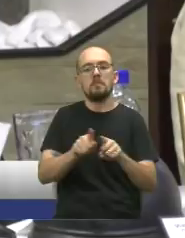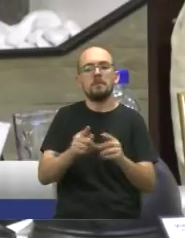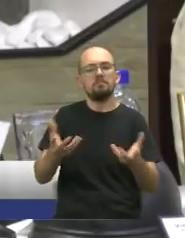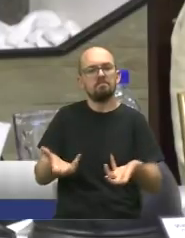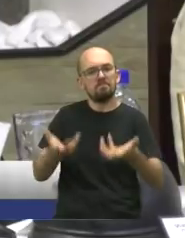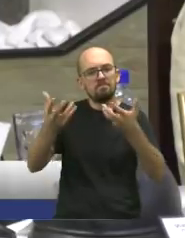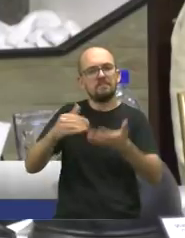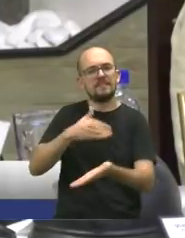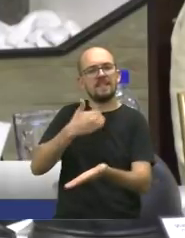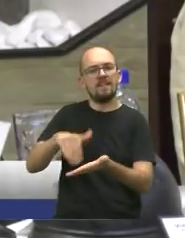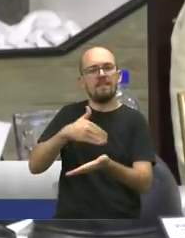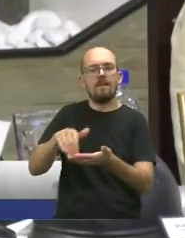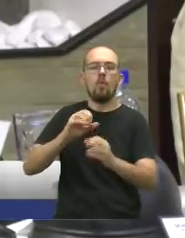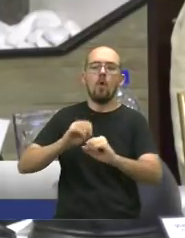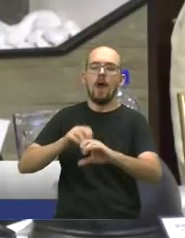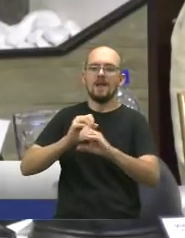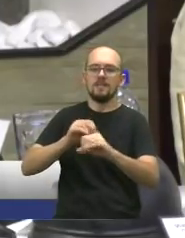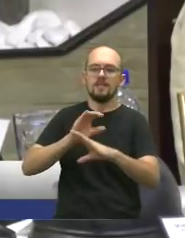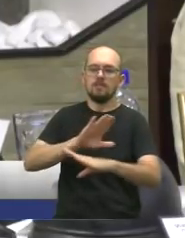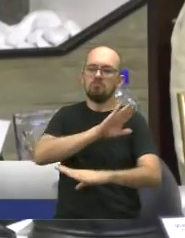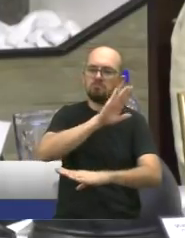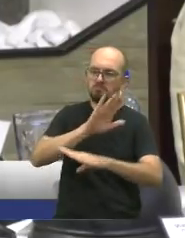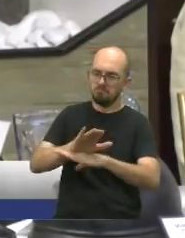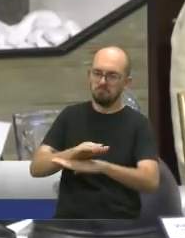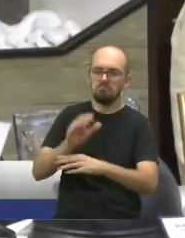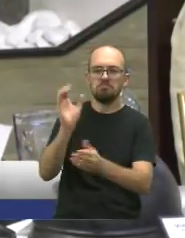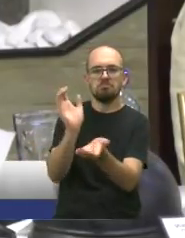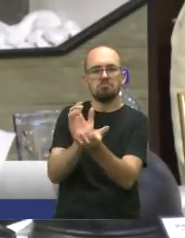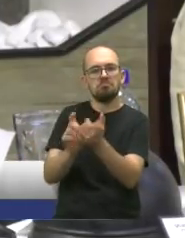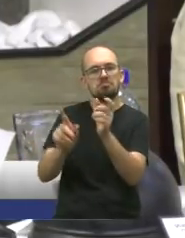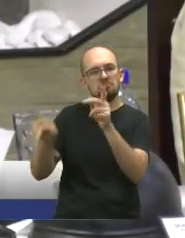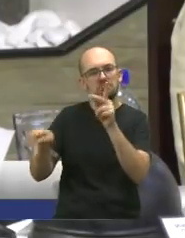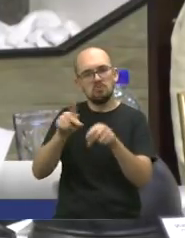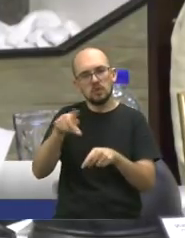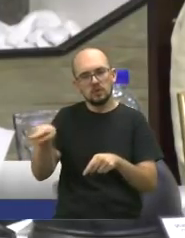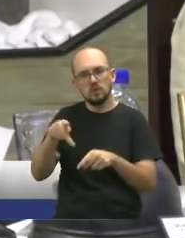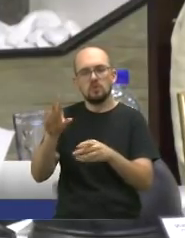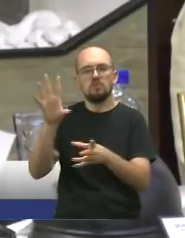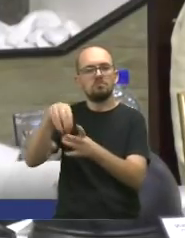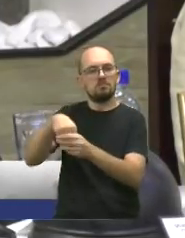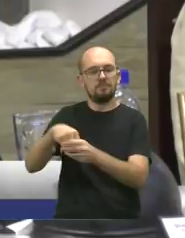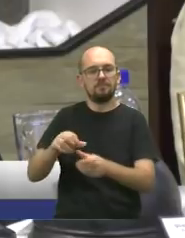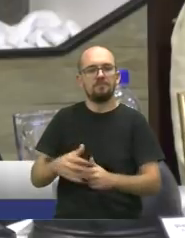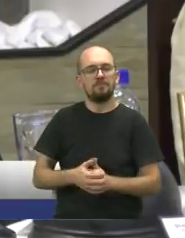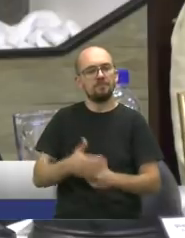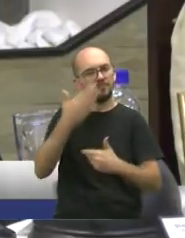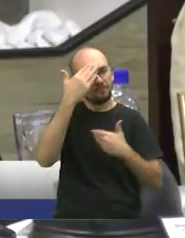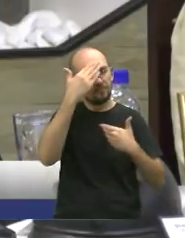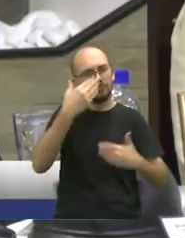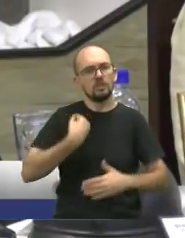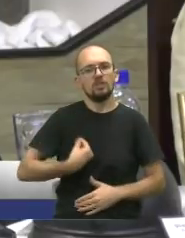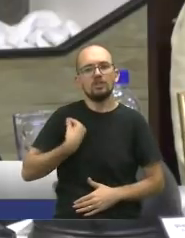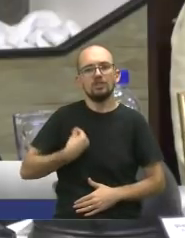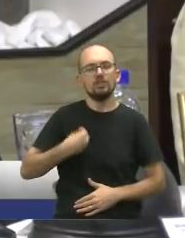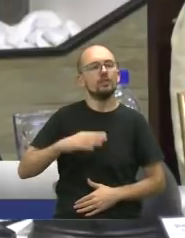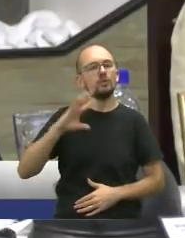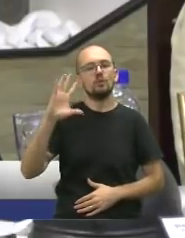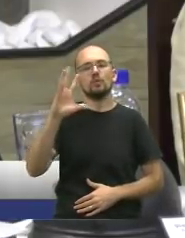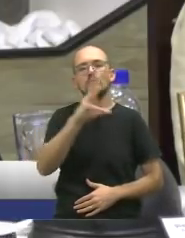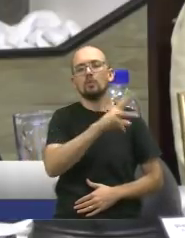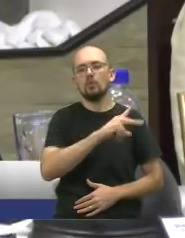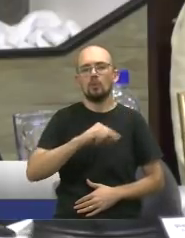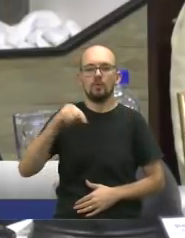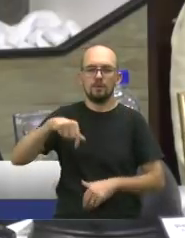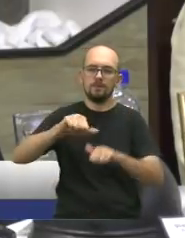Educação e seus colaboradores pela iniciativa. Obrigado pela presença de todos